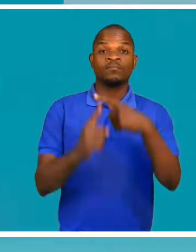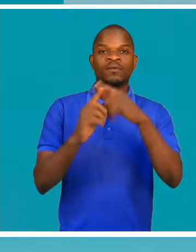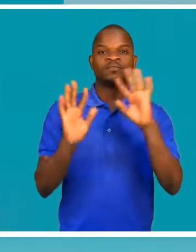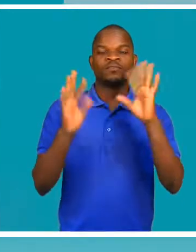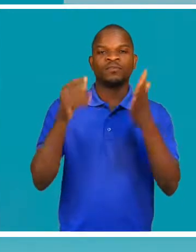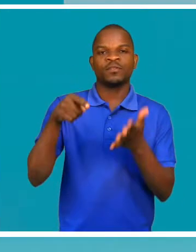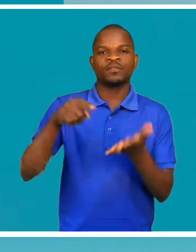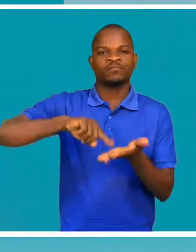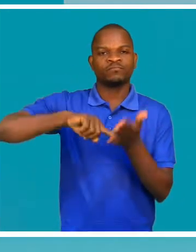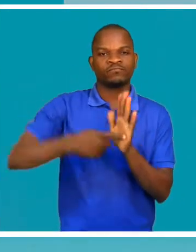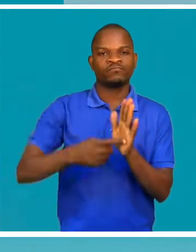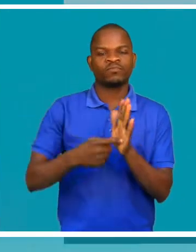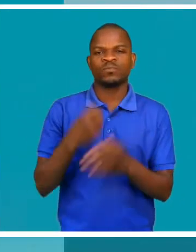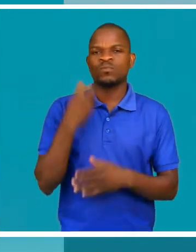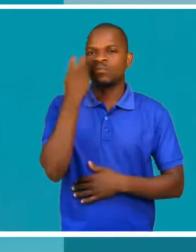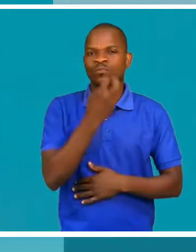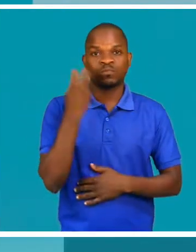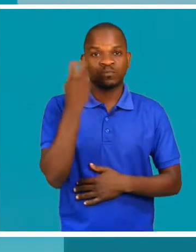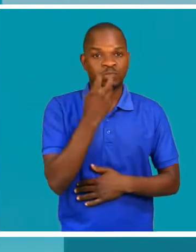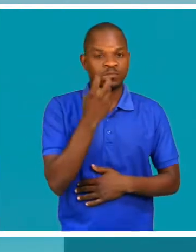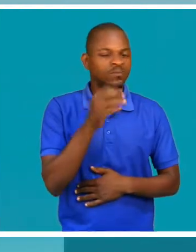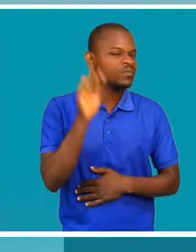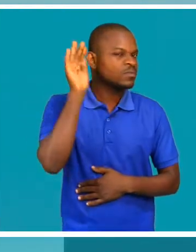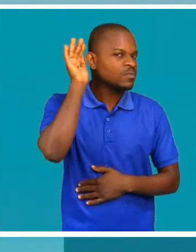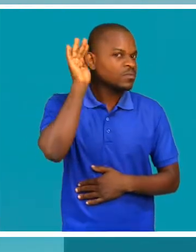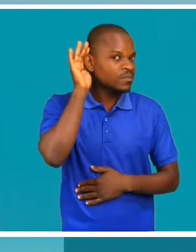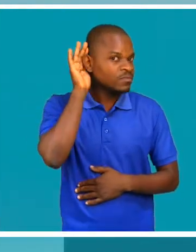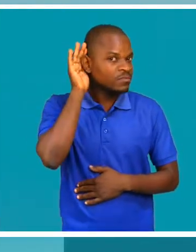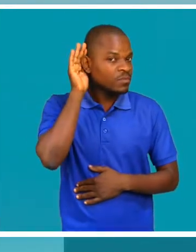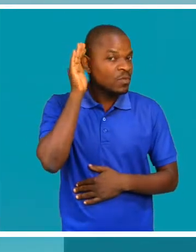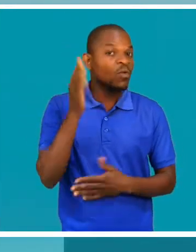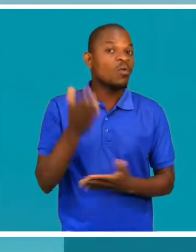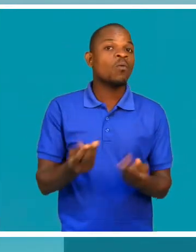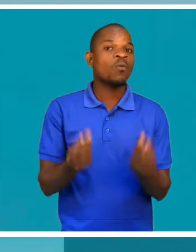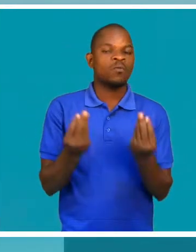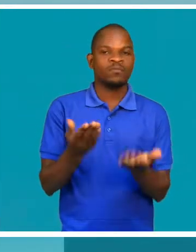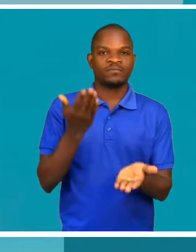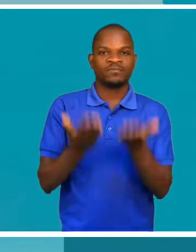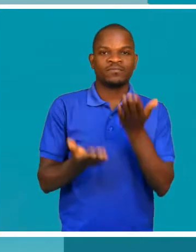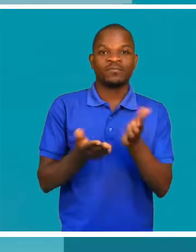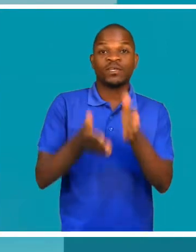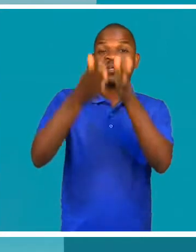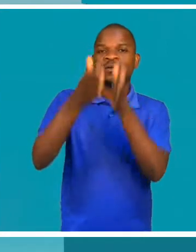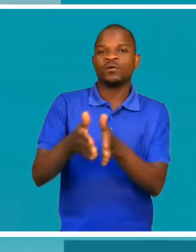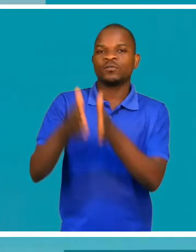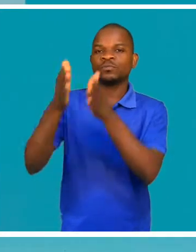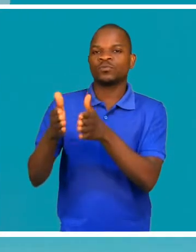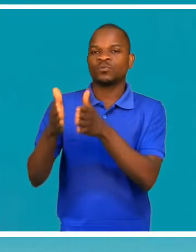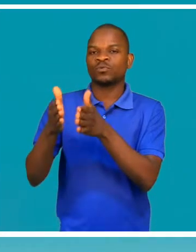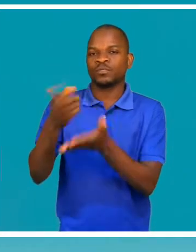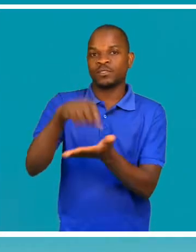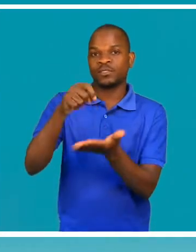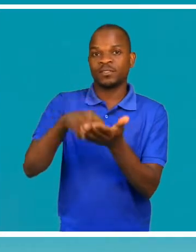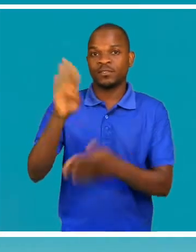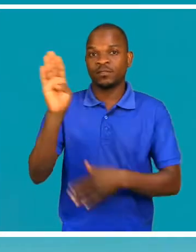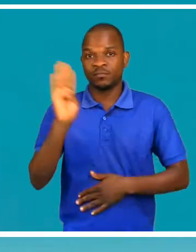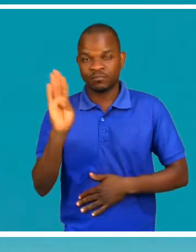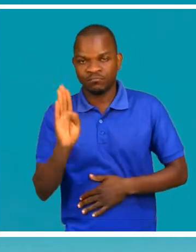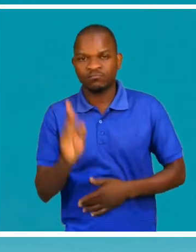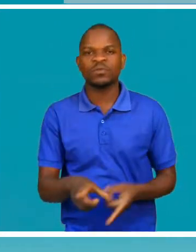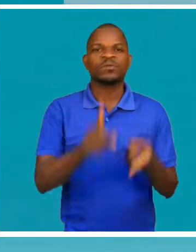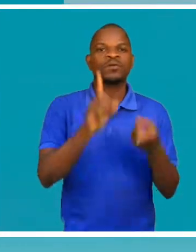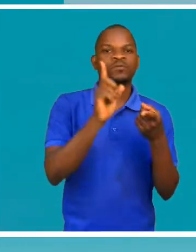O Mais Vida desta edição. Procuramos perceber qual é a avaliação dos telespectadores a nível da